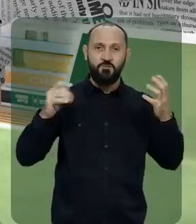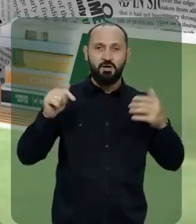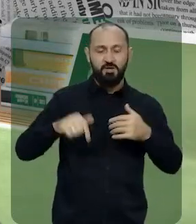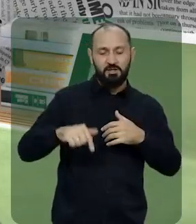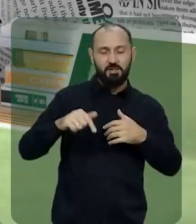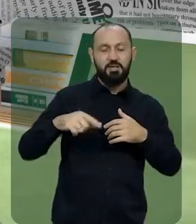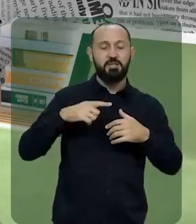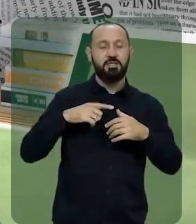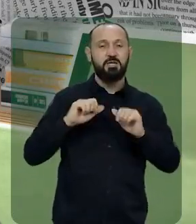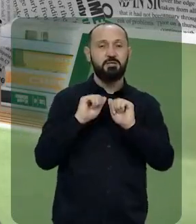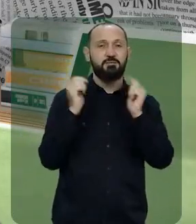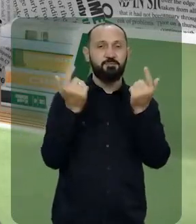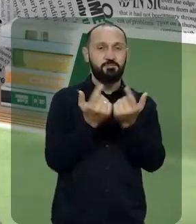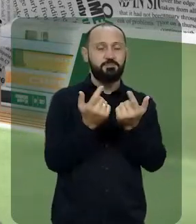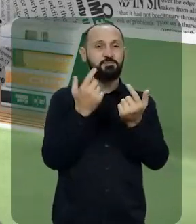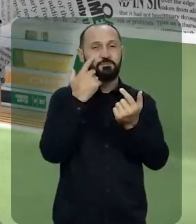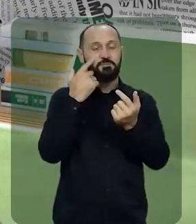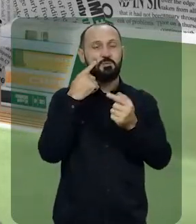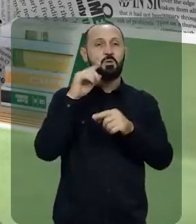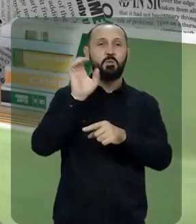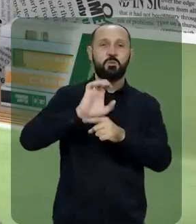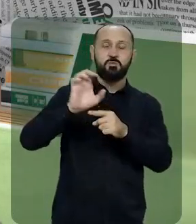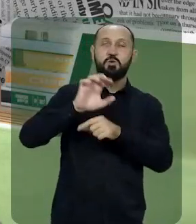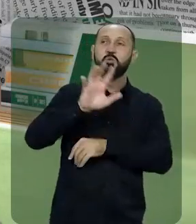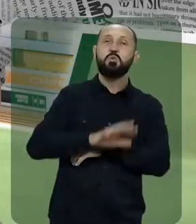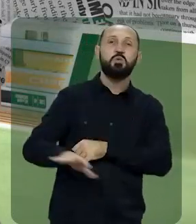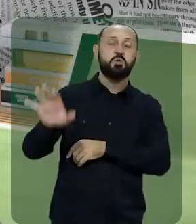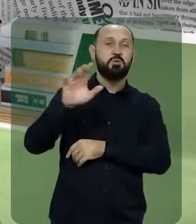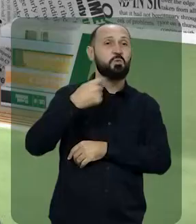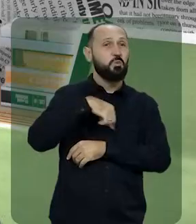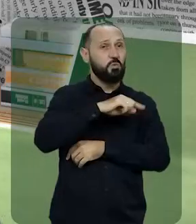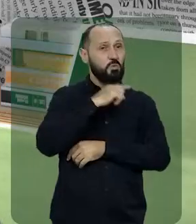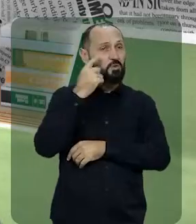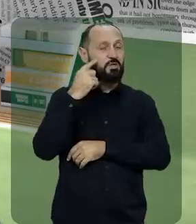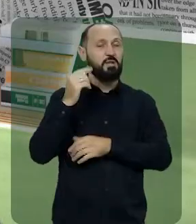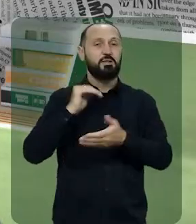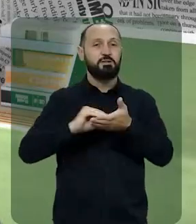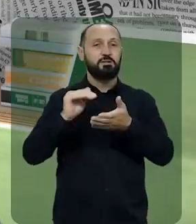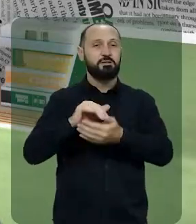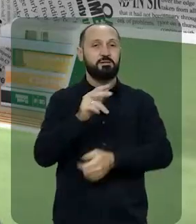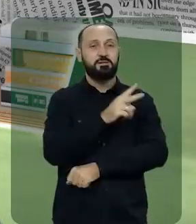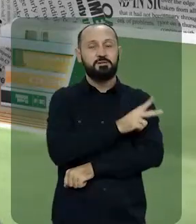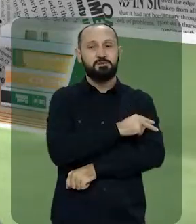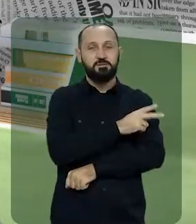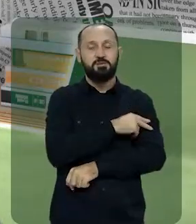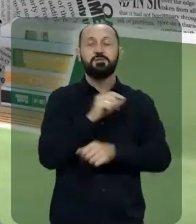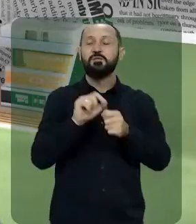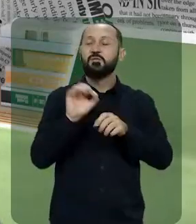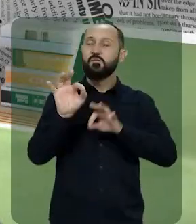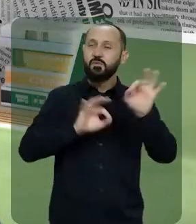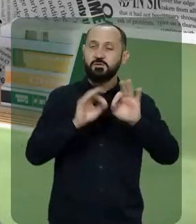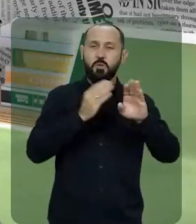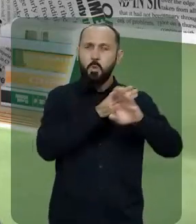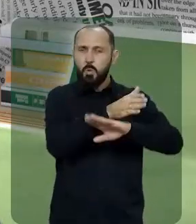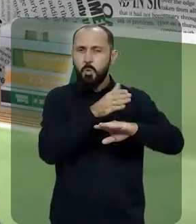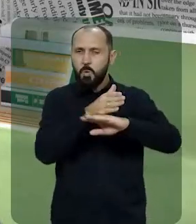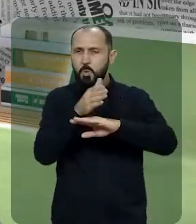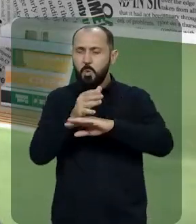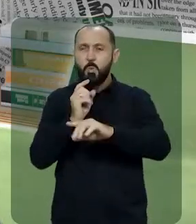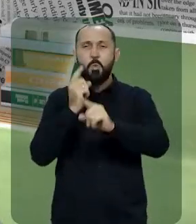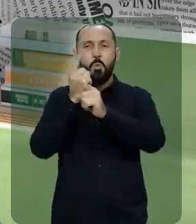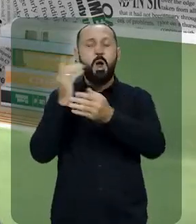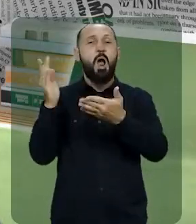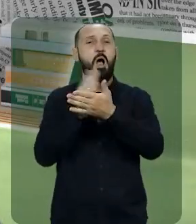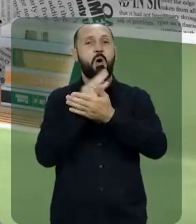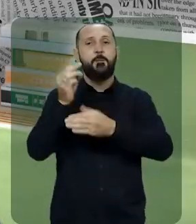Junho Prata, como ele terá um alcance enorme, né, acontecerá um evento aqui na Assembleia e